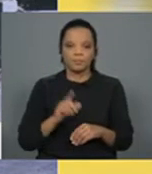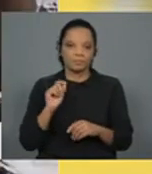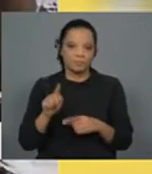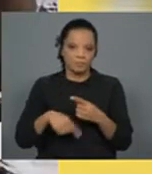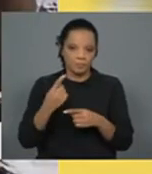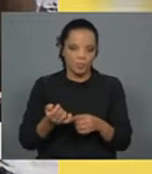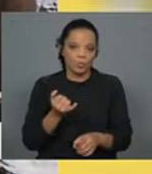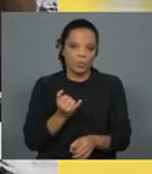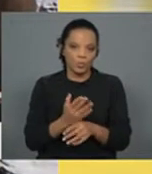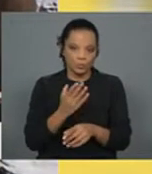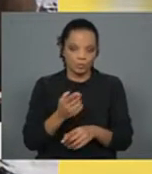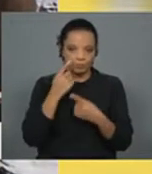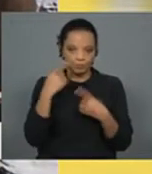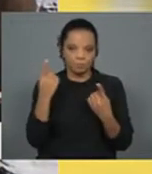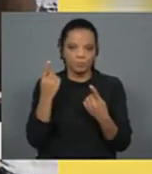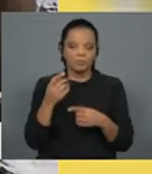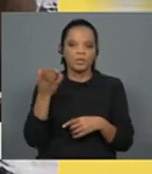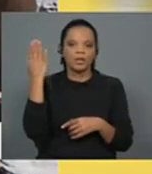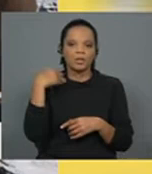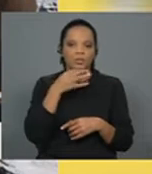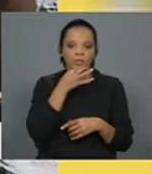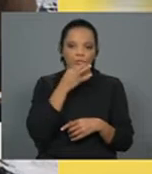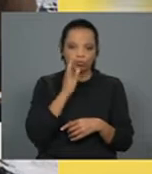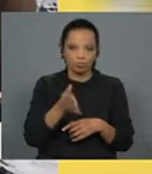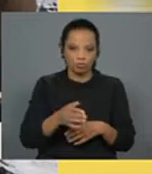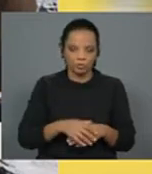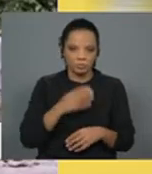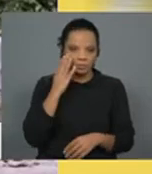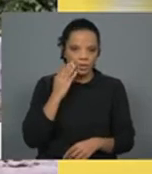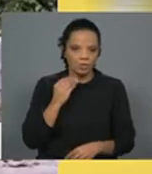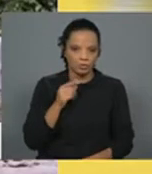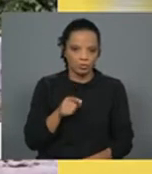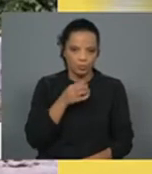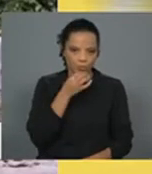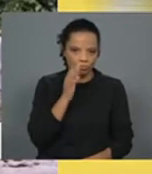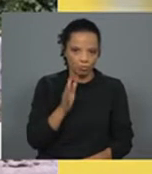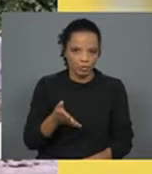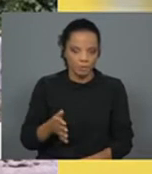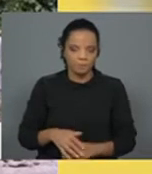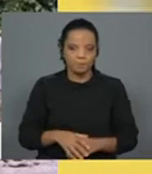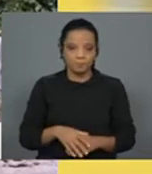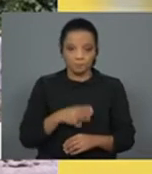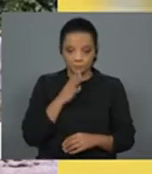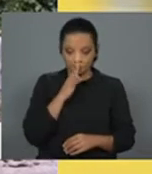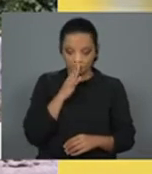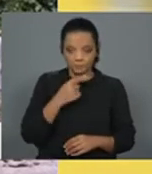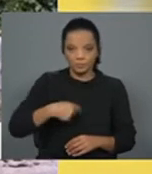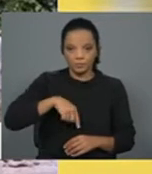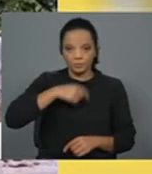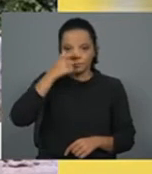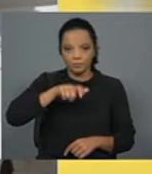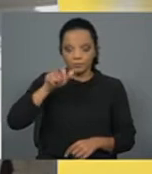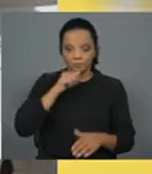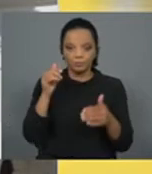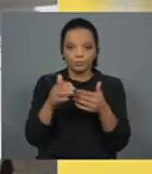é a exposição, que o meu Morado já tinha falado, creio que foi o Morado, é que se nós tivermos muita gente para morrer num